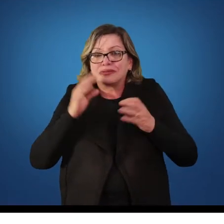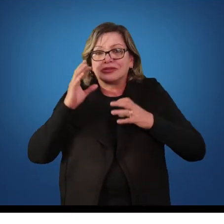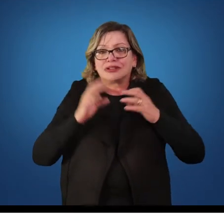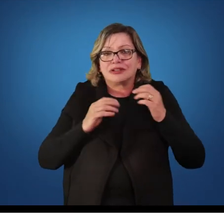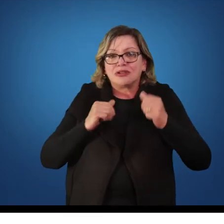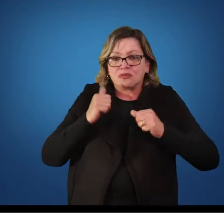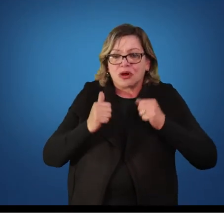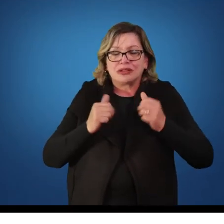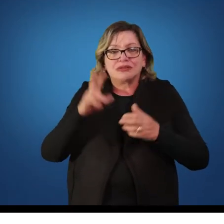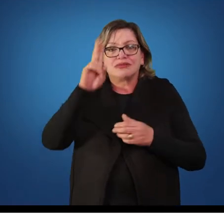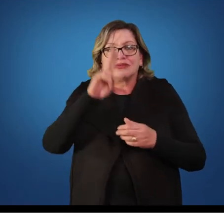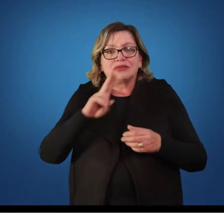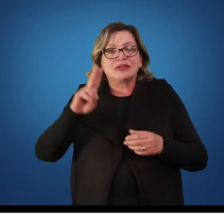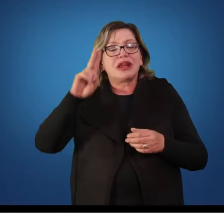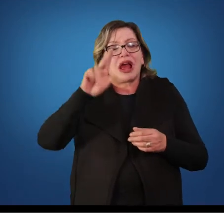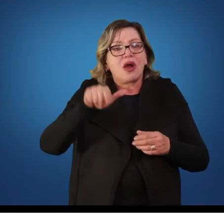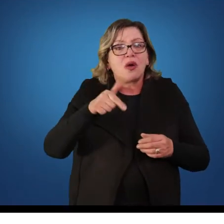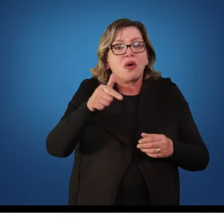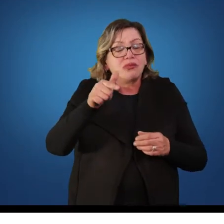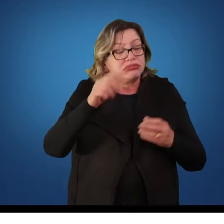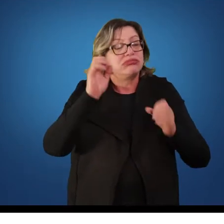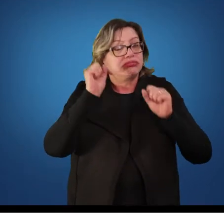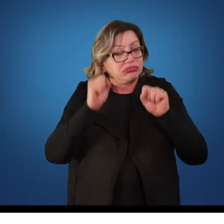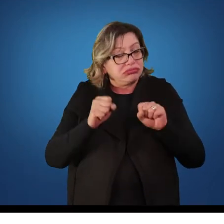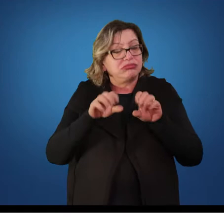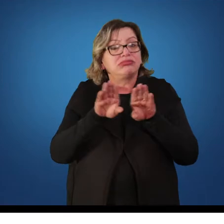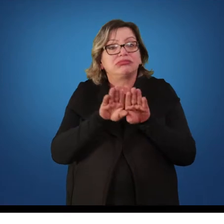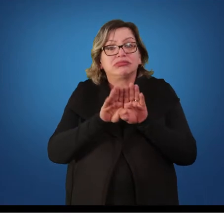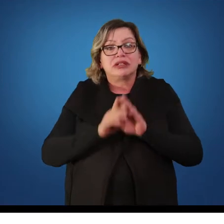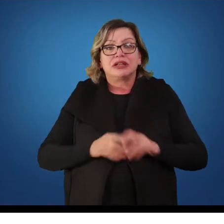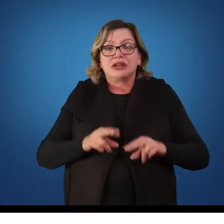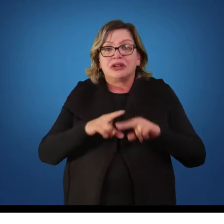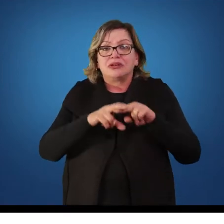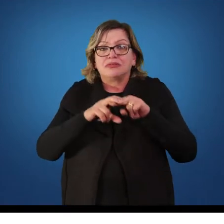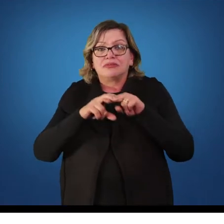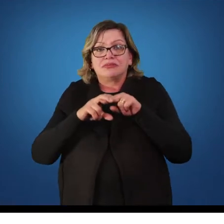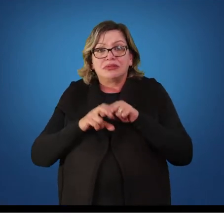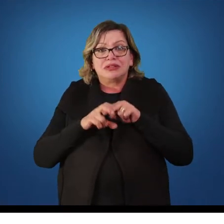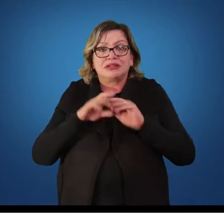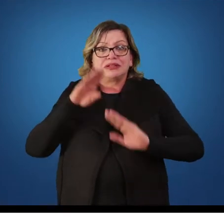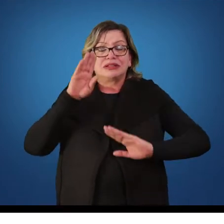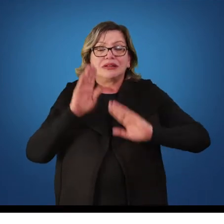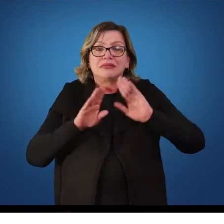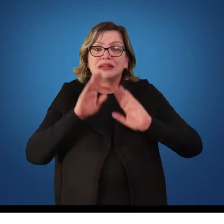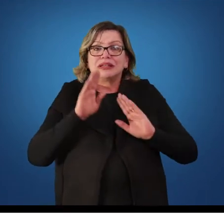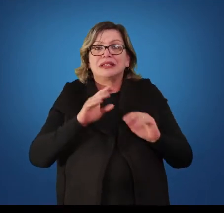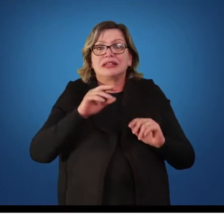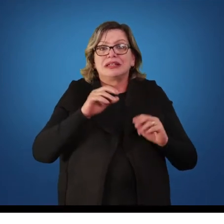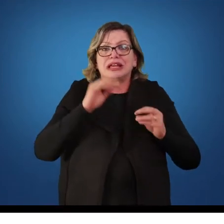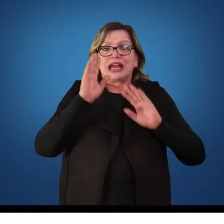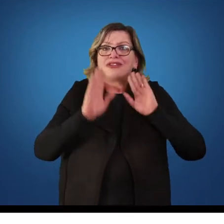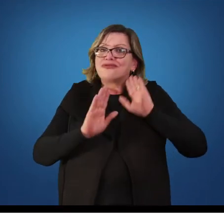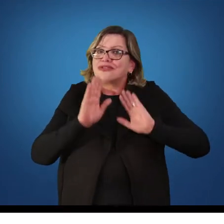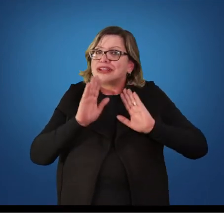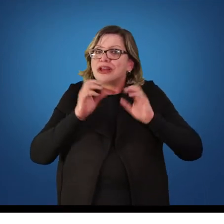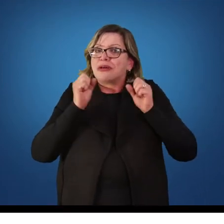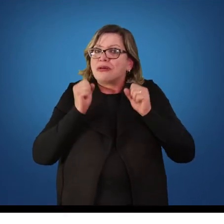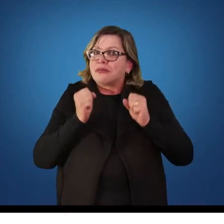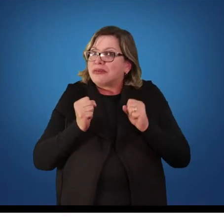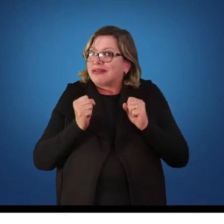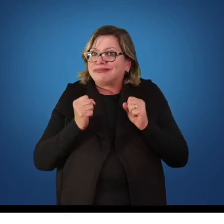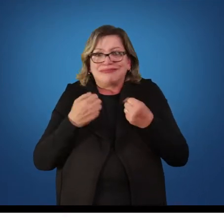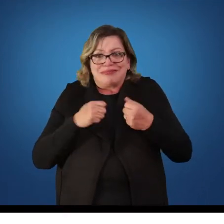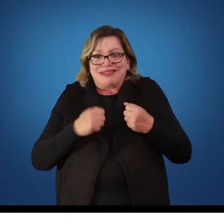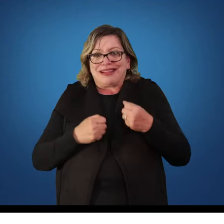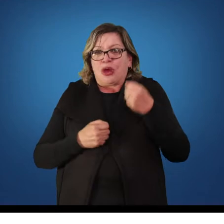possível deverá utilizar outro e é por isso que o ano isso muito bem colocado falou de repente eu não preciso dar